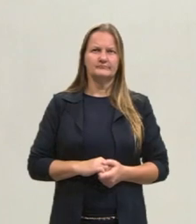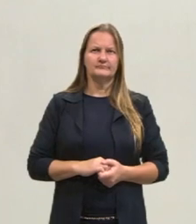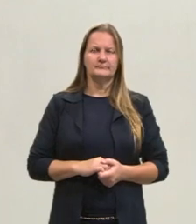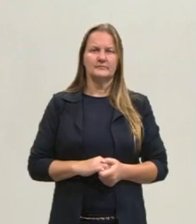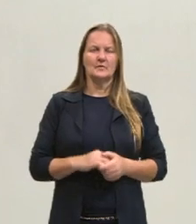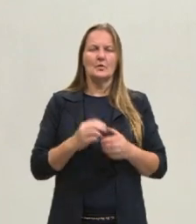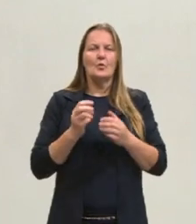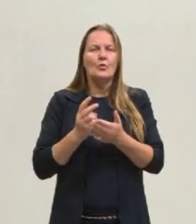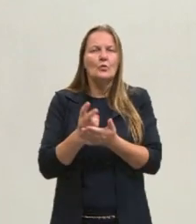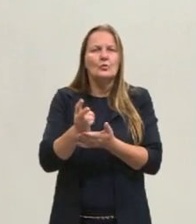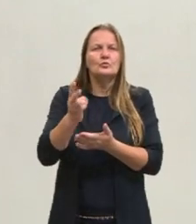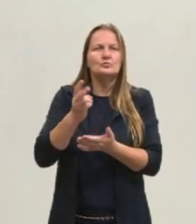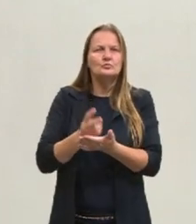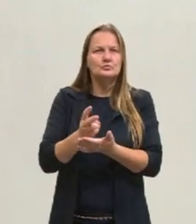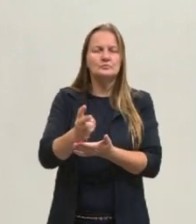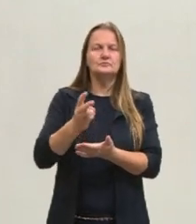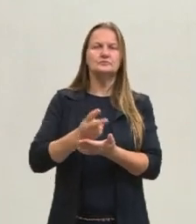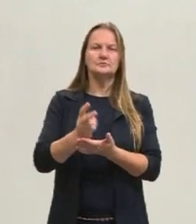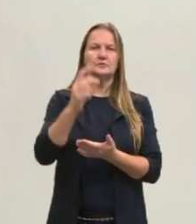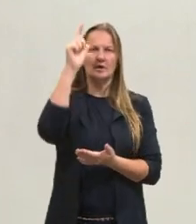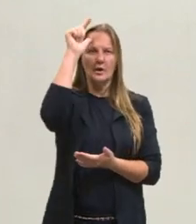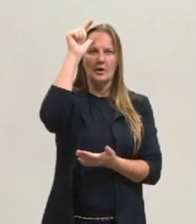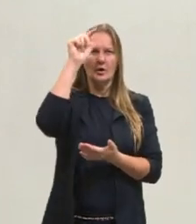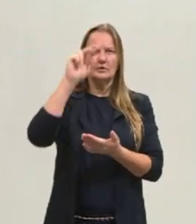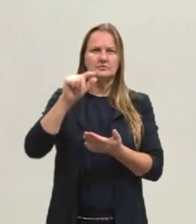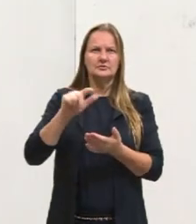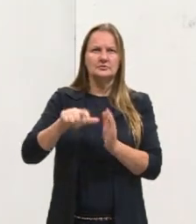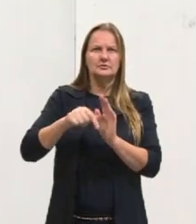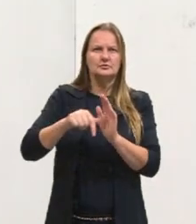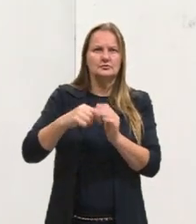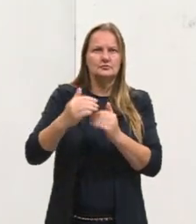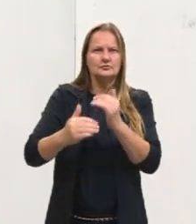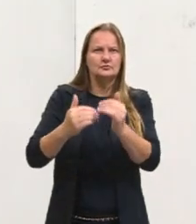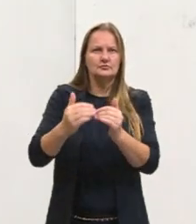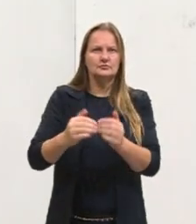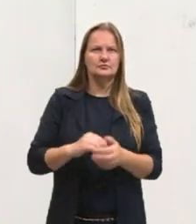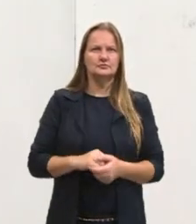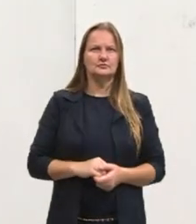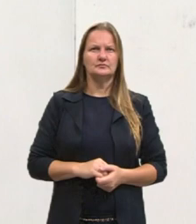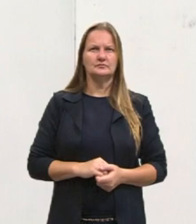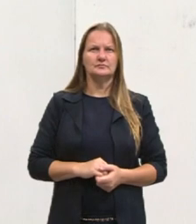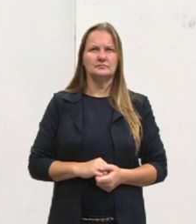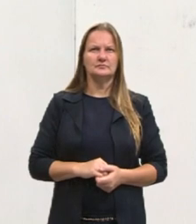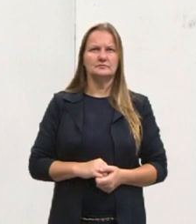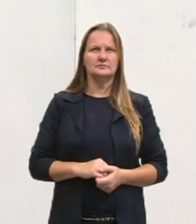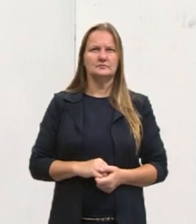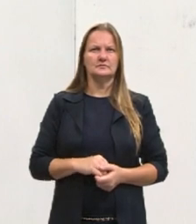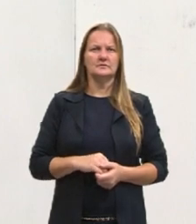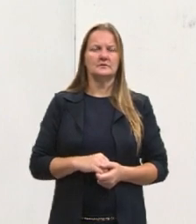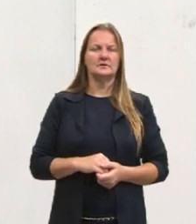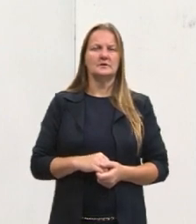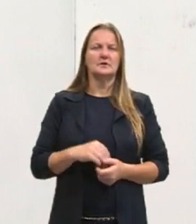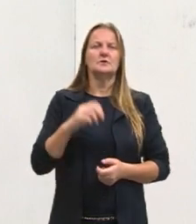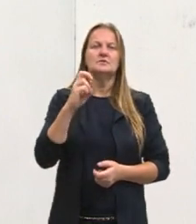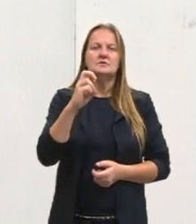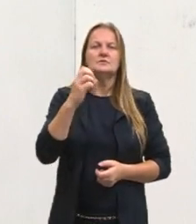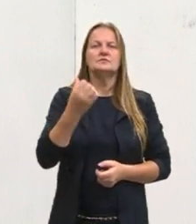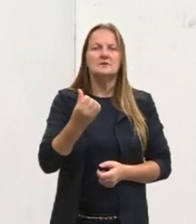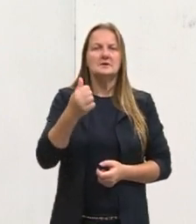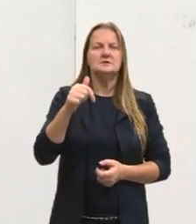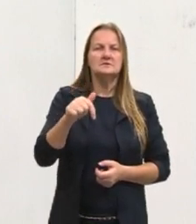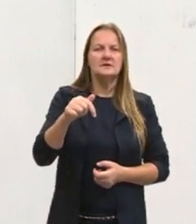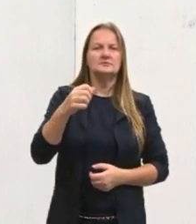conjunto continua. E por lógica nós deduzimos então que o próximo termo desta sequência aqui vai ser 5,